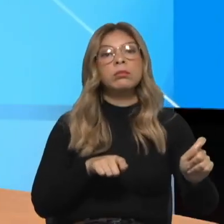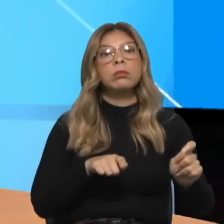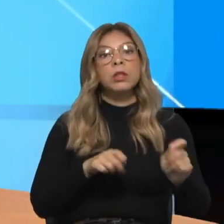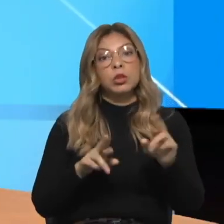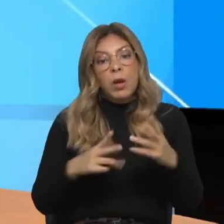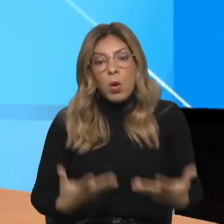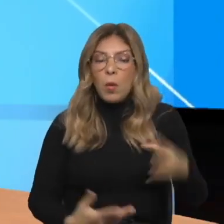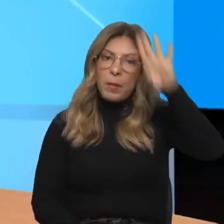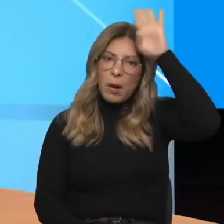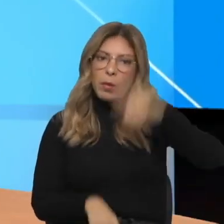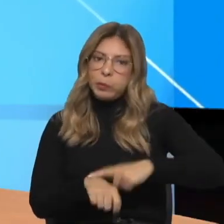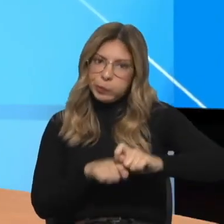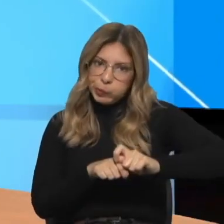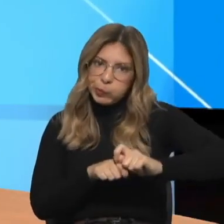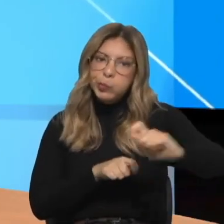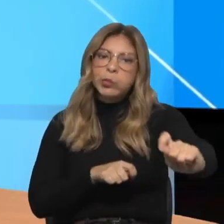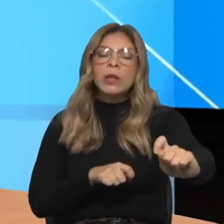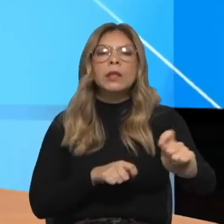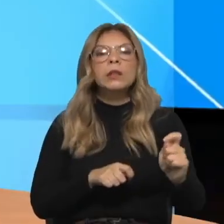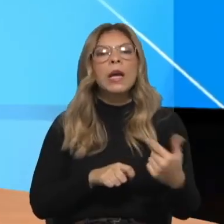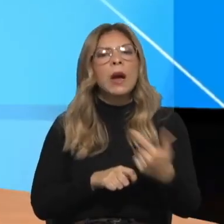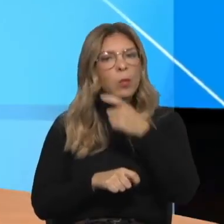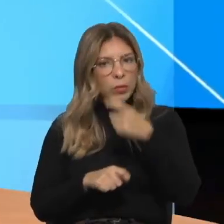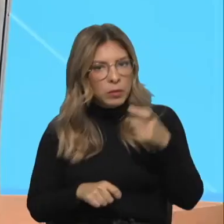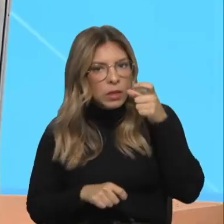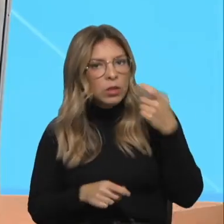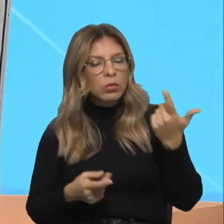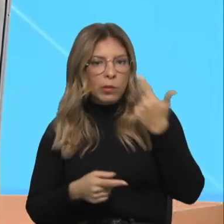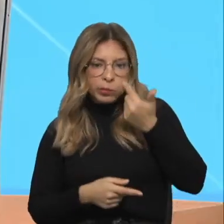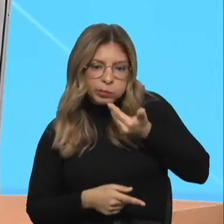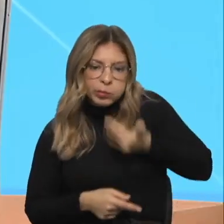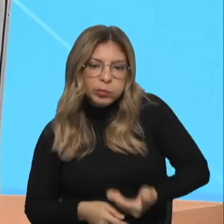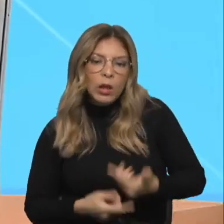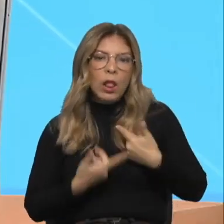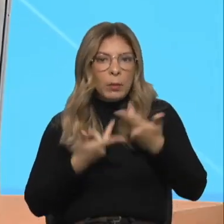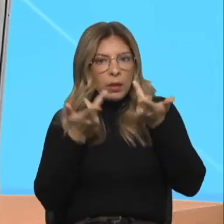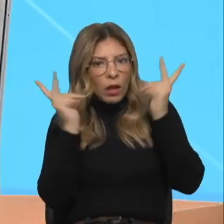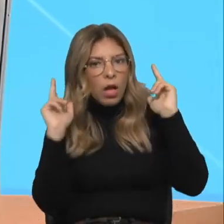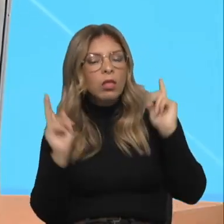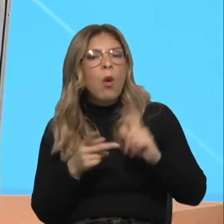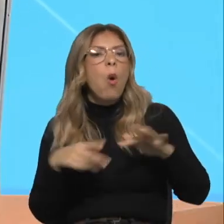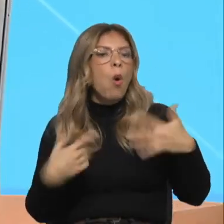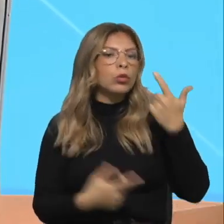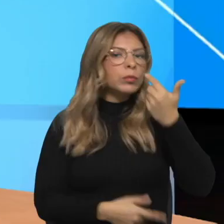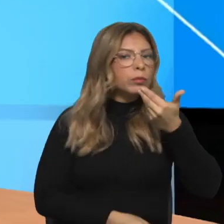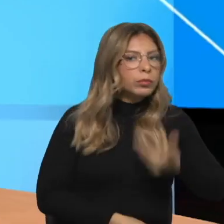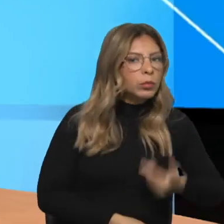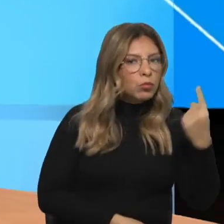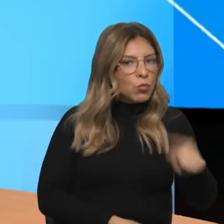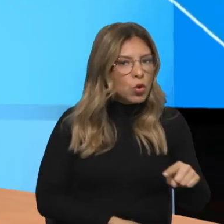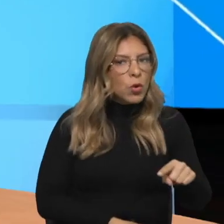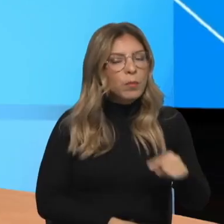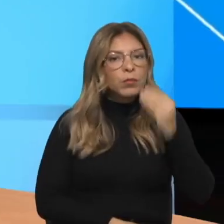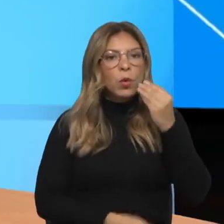do Papa Leão XIV, cabe este compromisso, esta experiência, esta liberdade, ou mais do que a experiência, a liberdade das